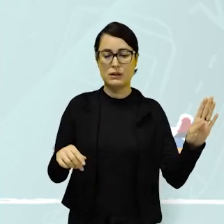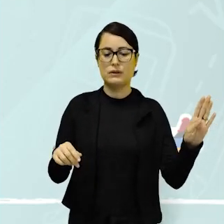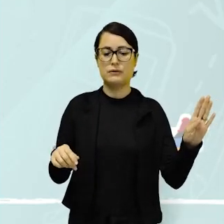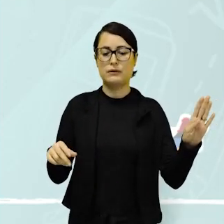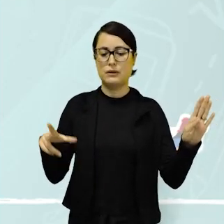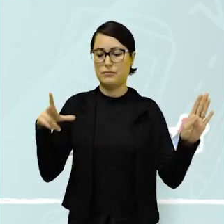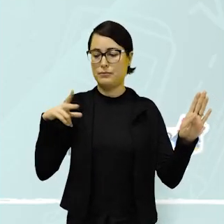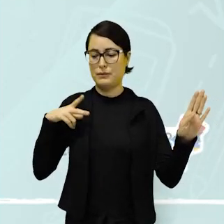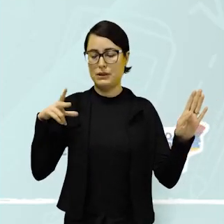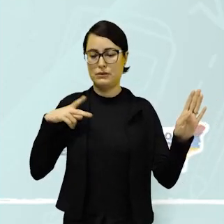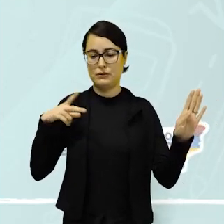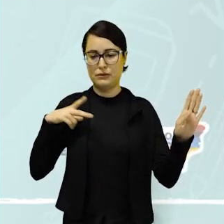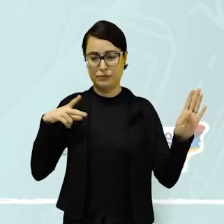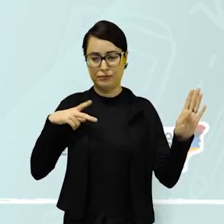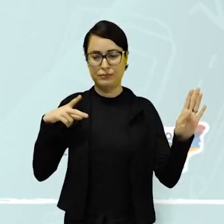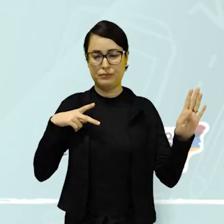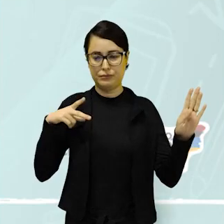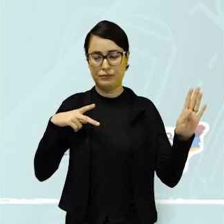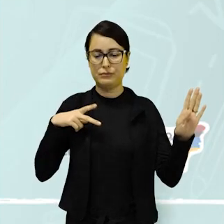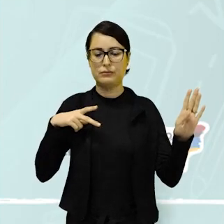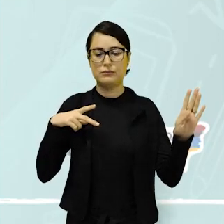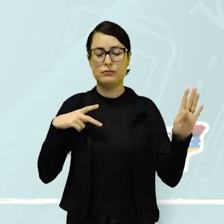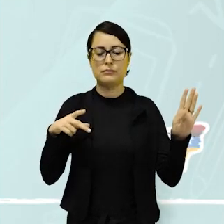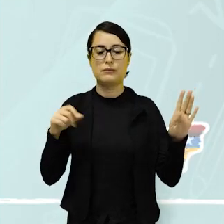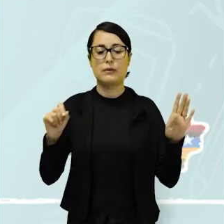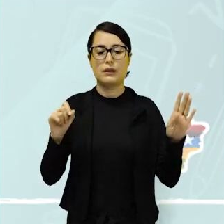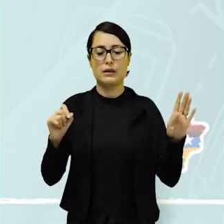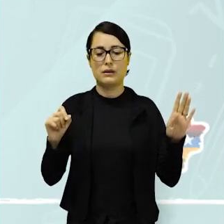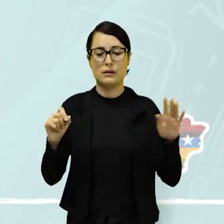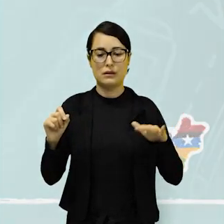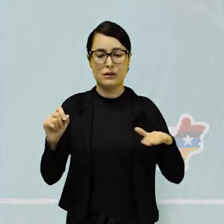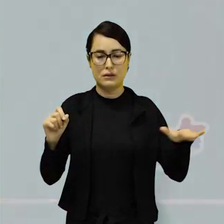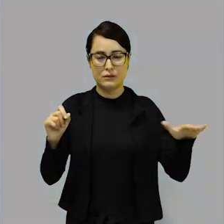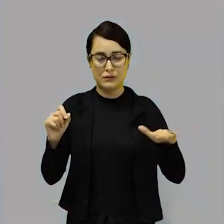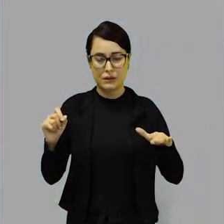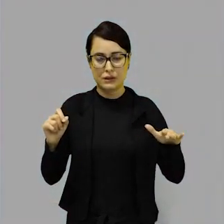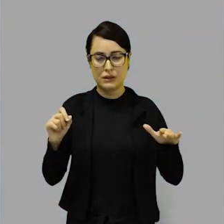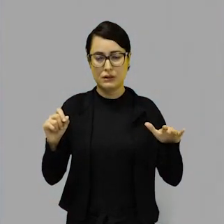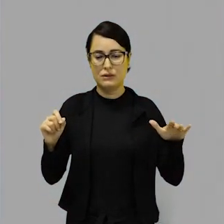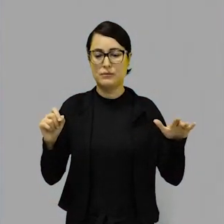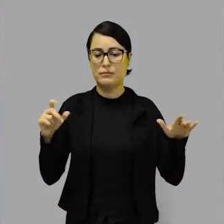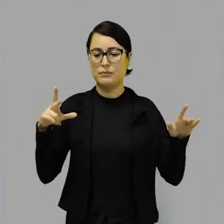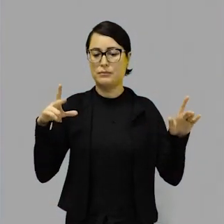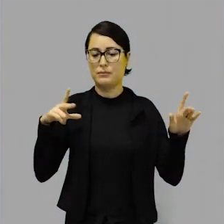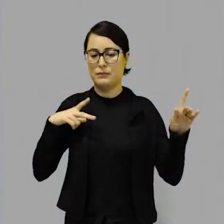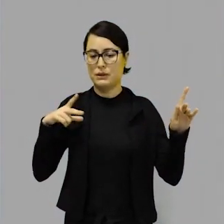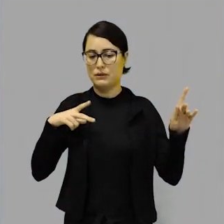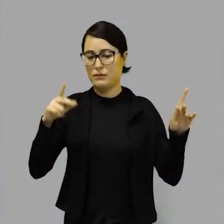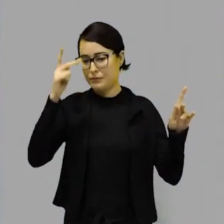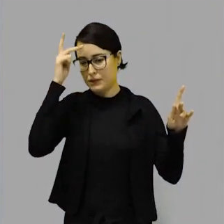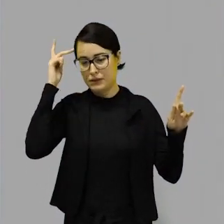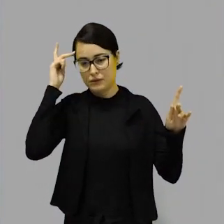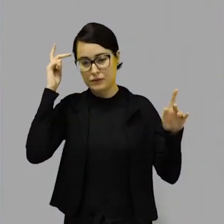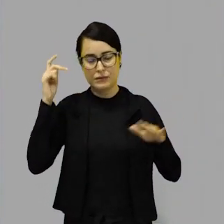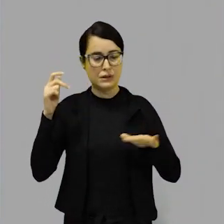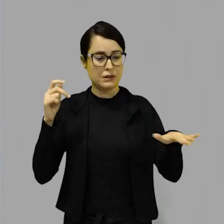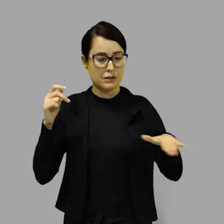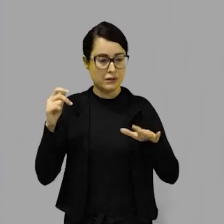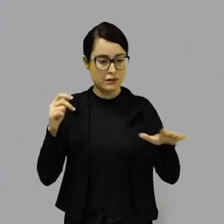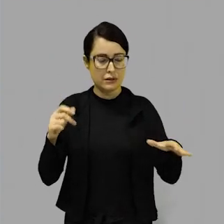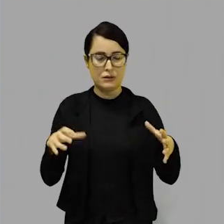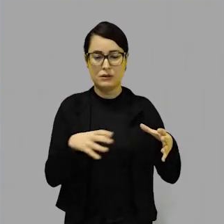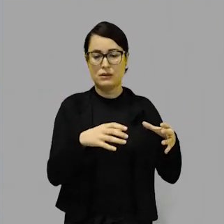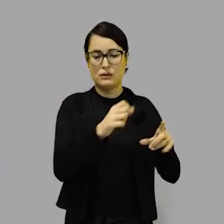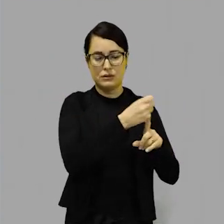ou pessoal. Quando eu falo de esfera pessoal ou privada, eu me refiro ao indivíduo. Quando eu falo de esfera pública, eu me refiro